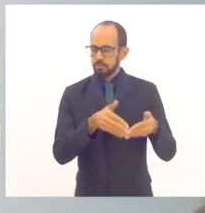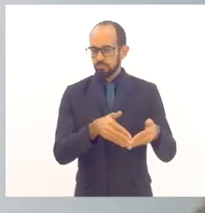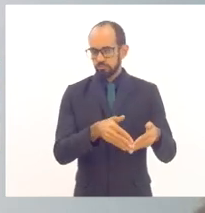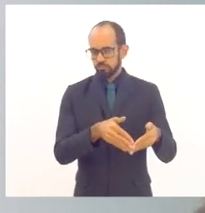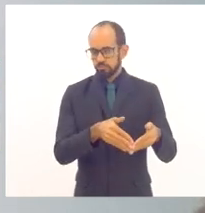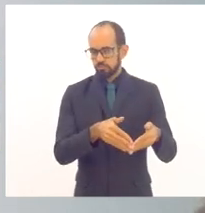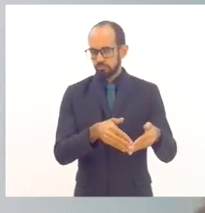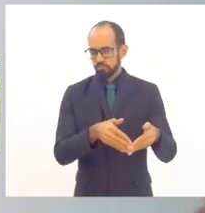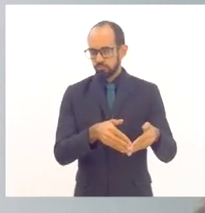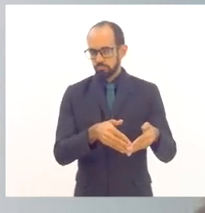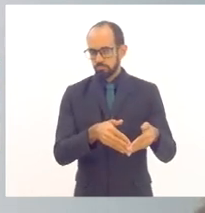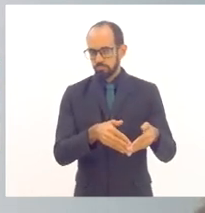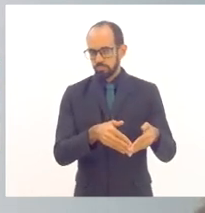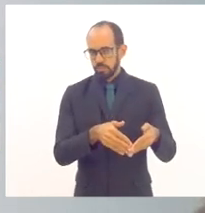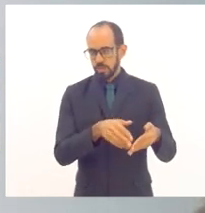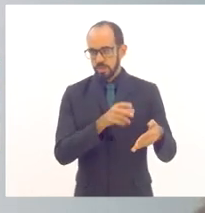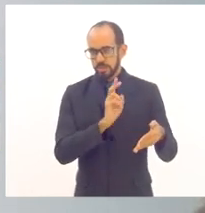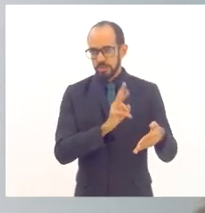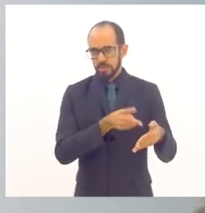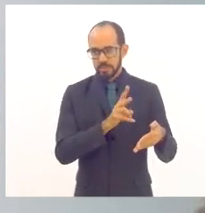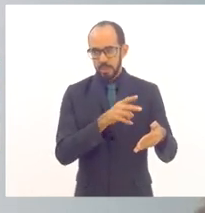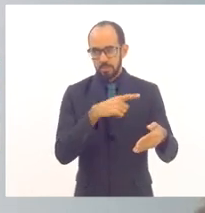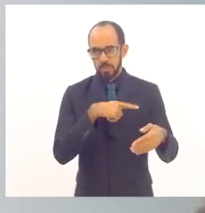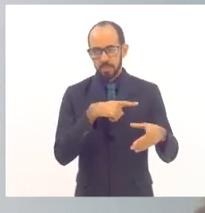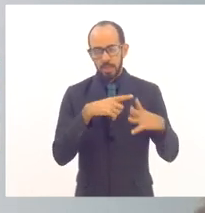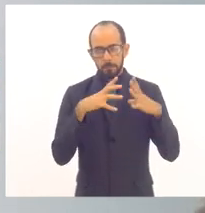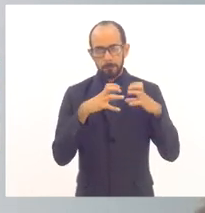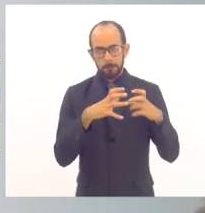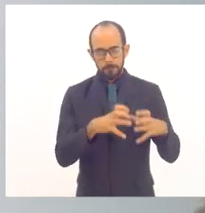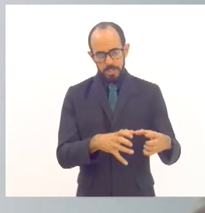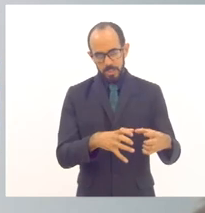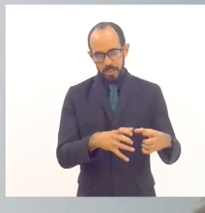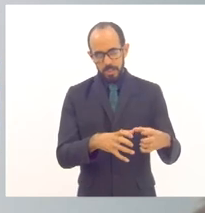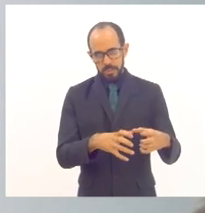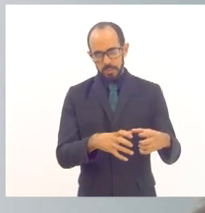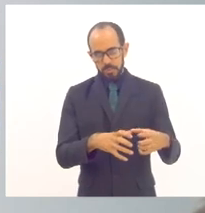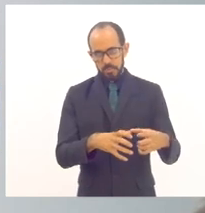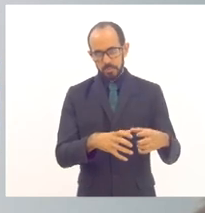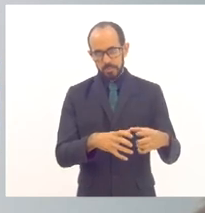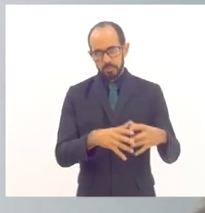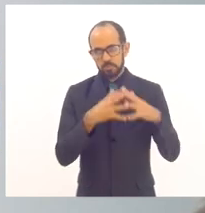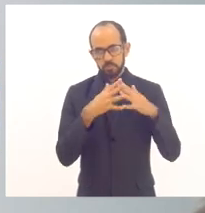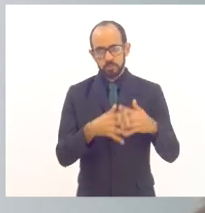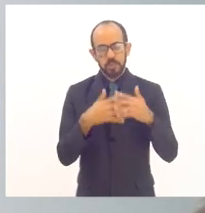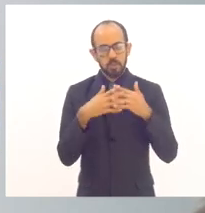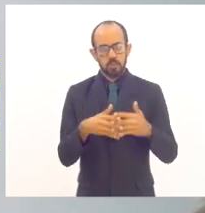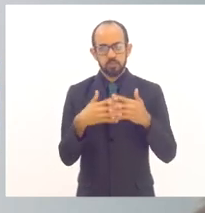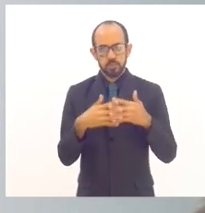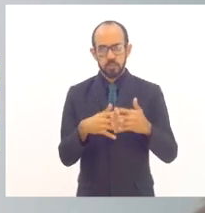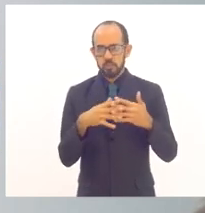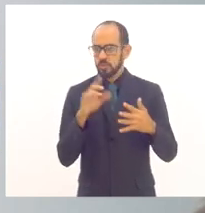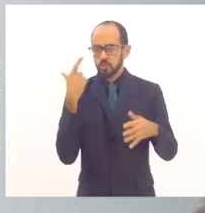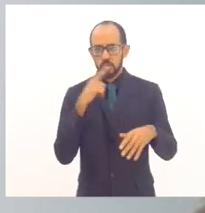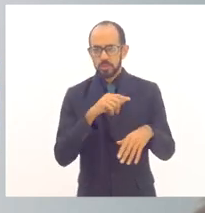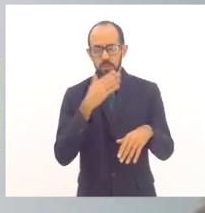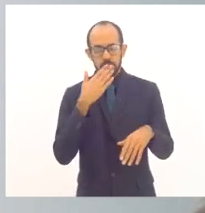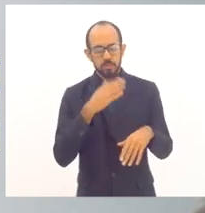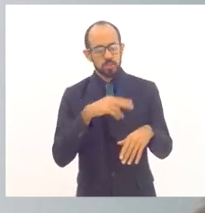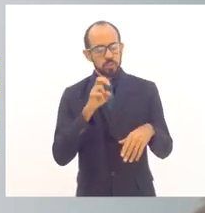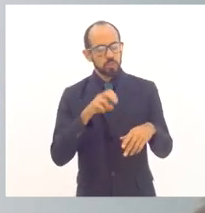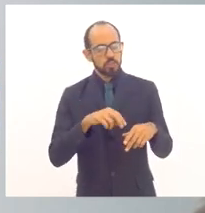juntam, sempre sai briga, sempre sai confusão. Vocês não conseguem pedir pela